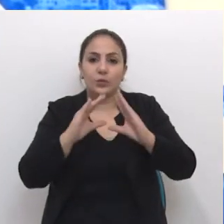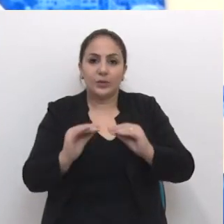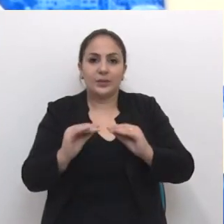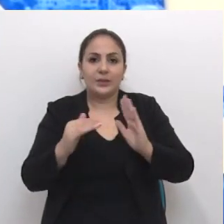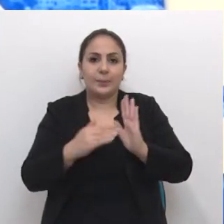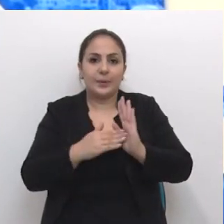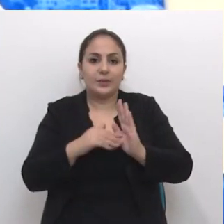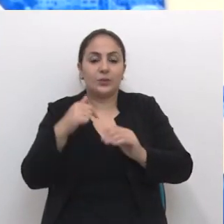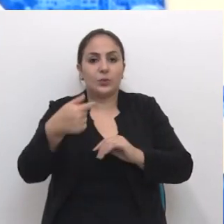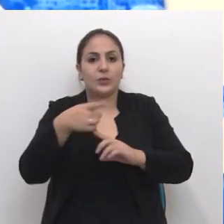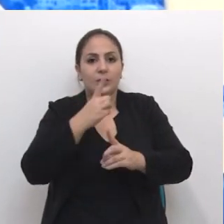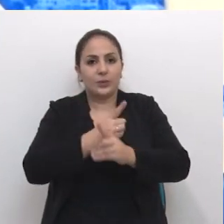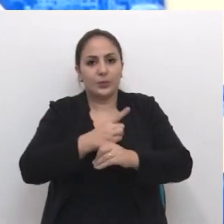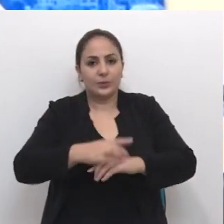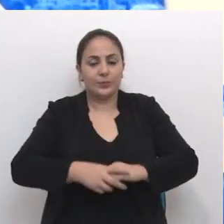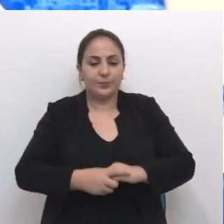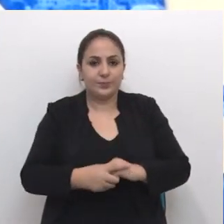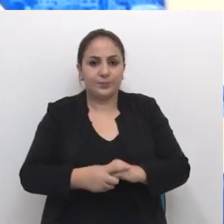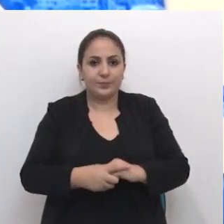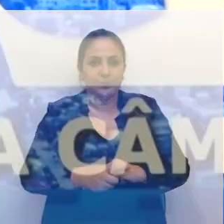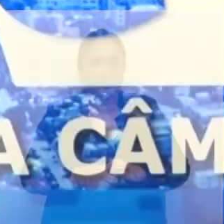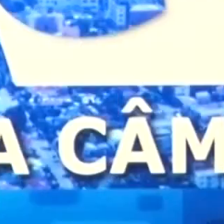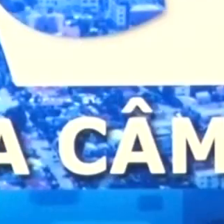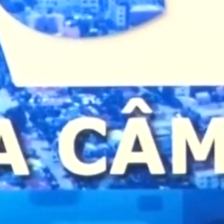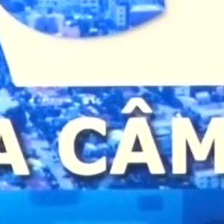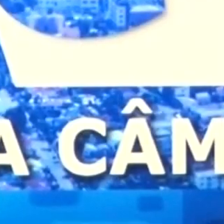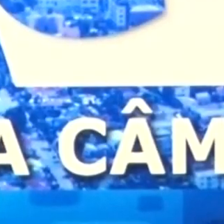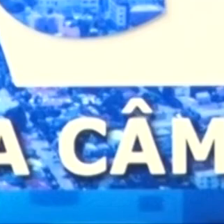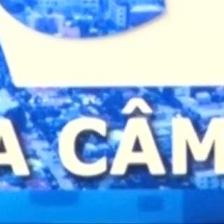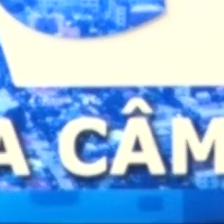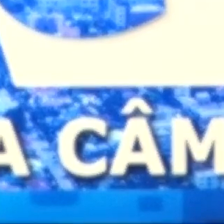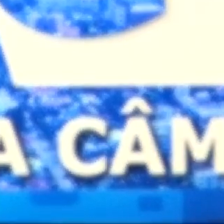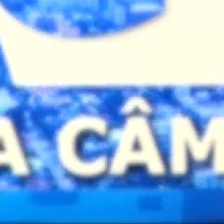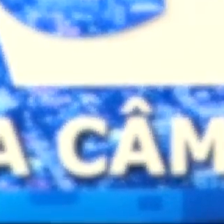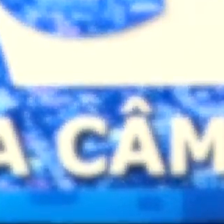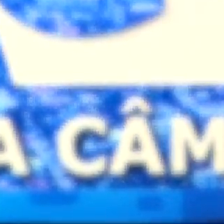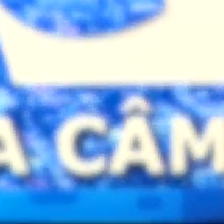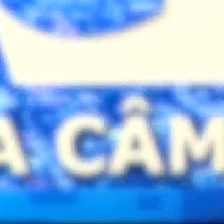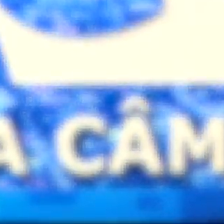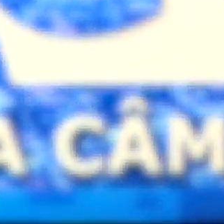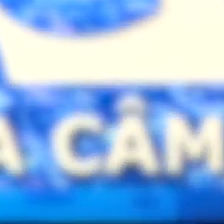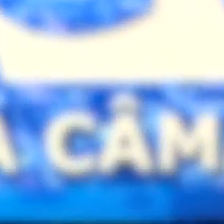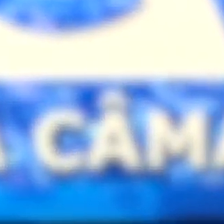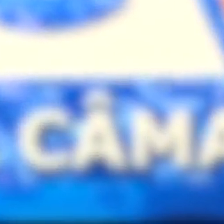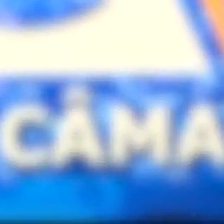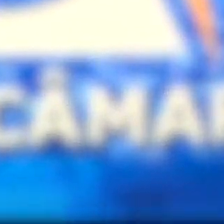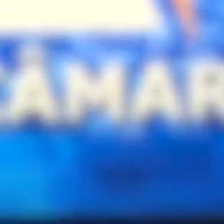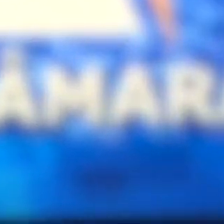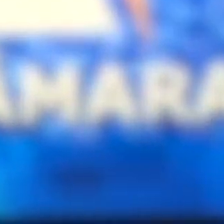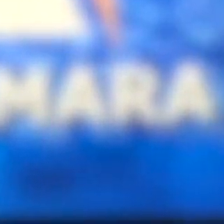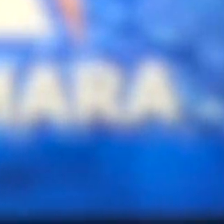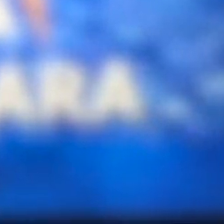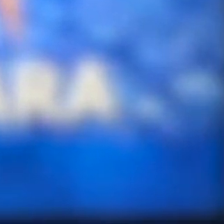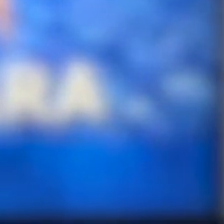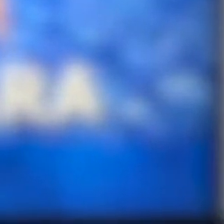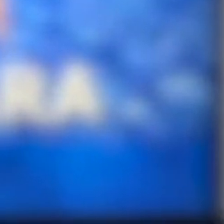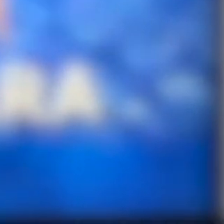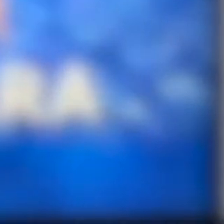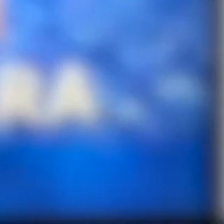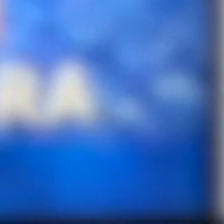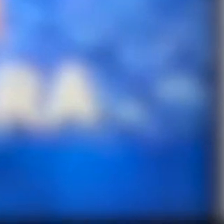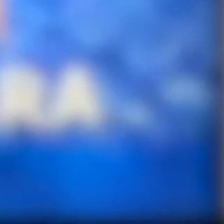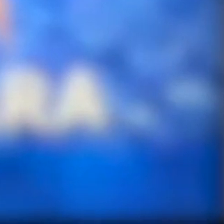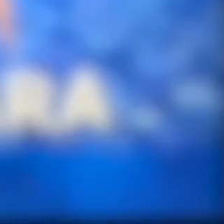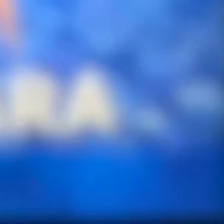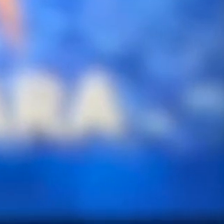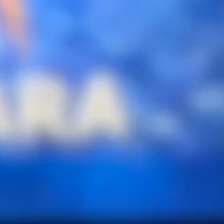embasamento técnico e baseado naquilo que é primordial, que é a preservação da vida humana. E o Jornal da Câmara de hoje está chegando ao